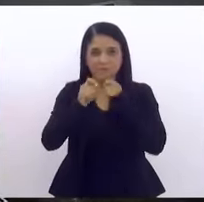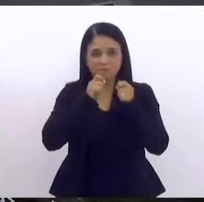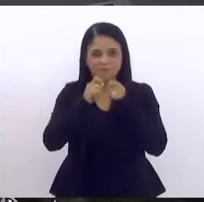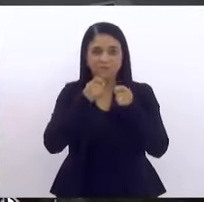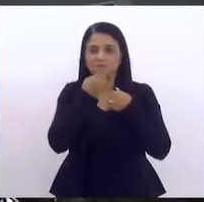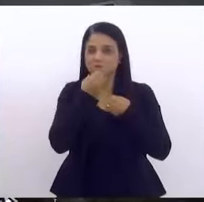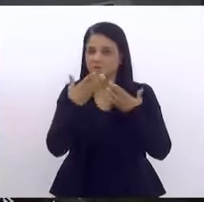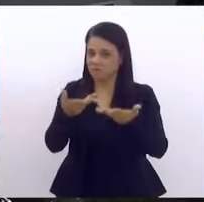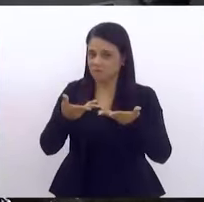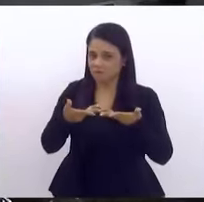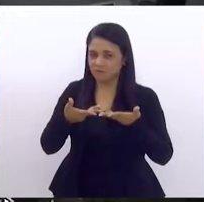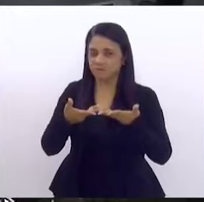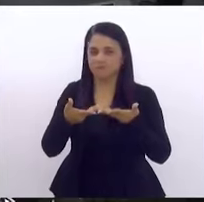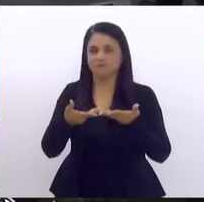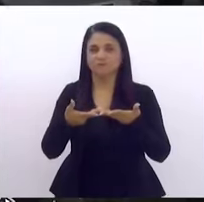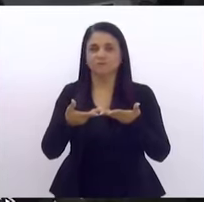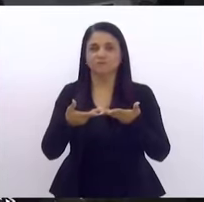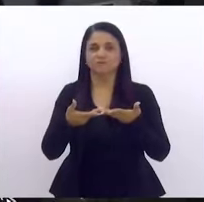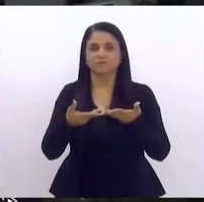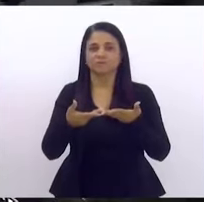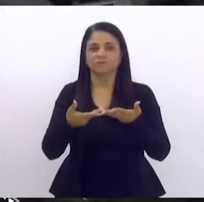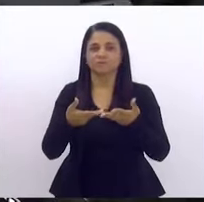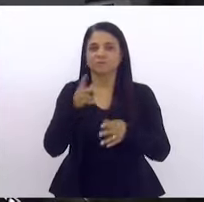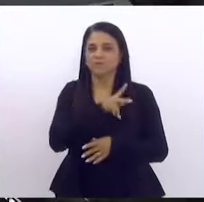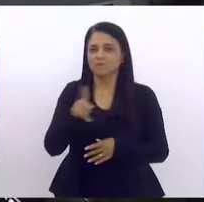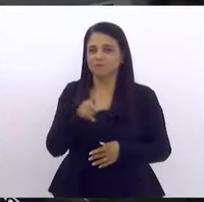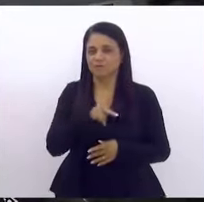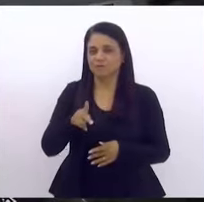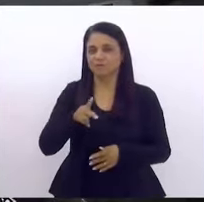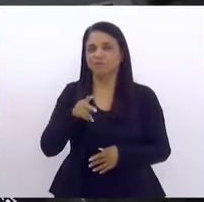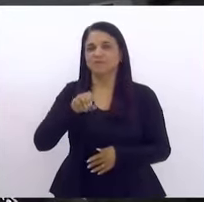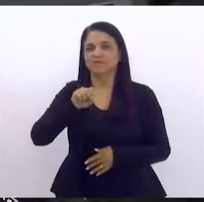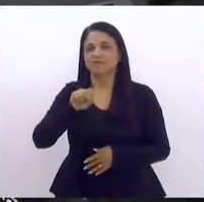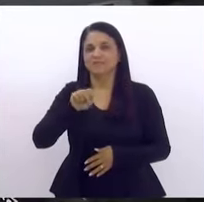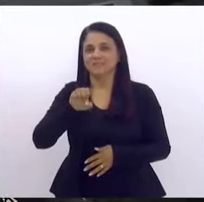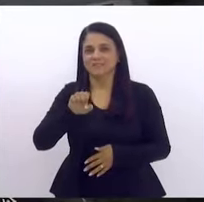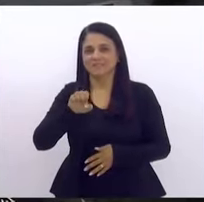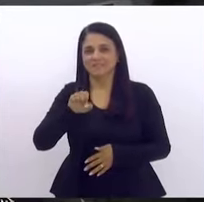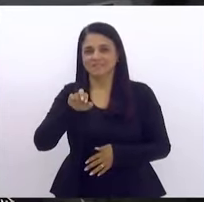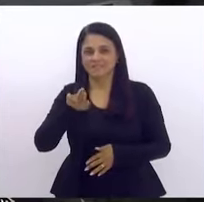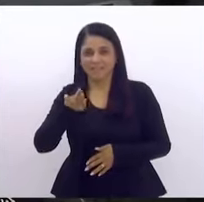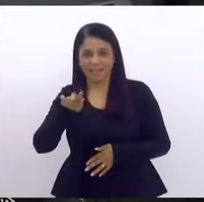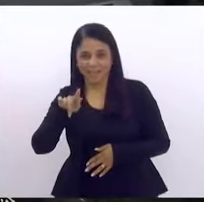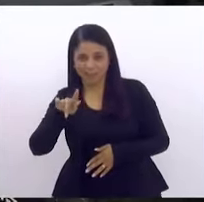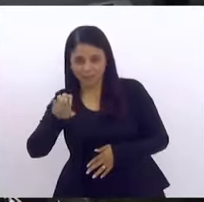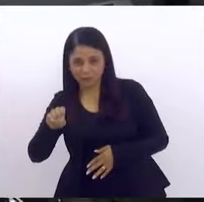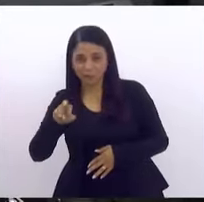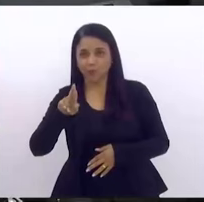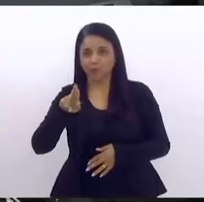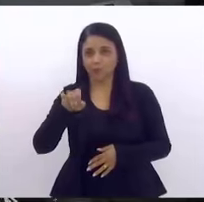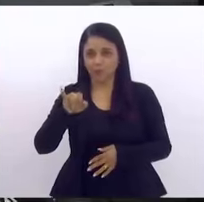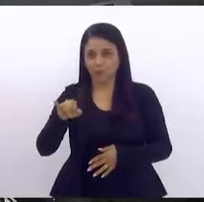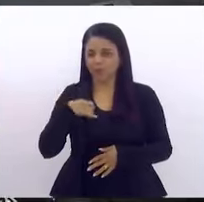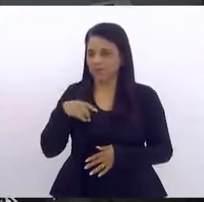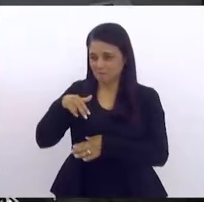todos bem-vindos. Meu querido professor Sérgio Rui está ali em pezinho, estou olhando aqui.